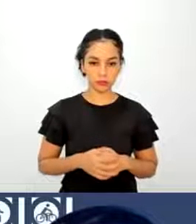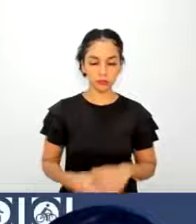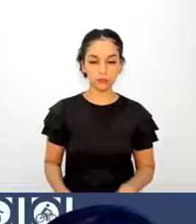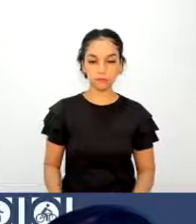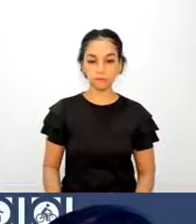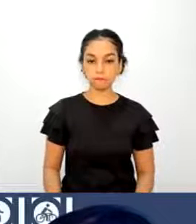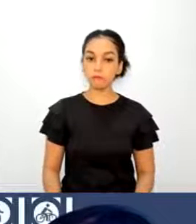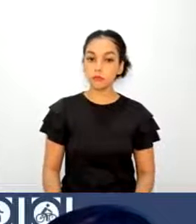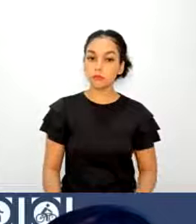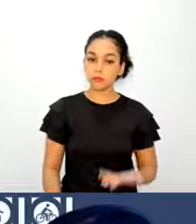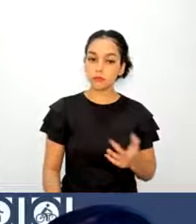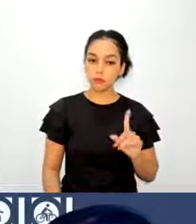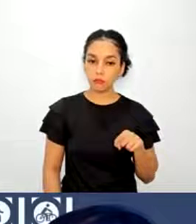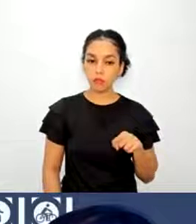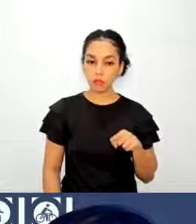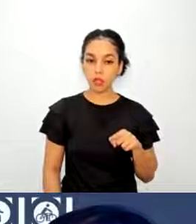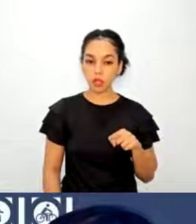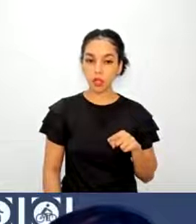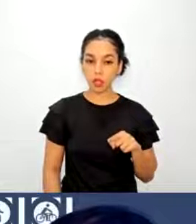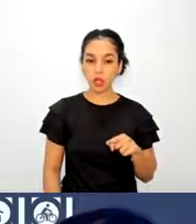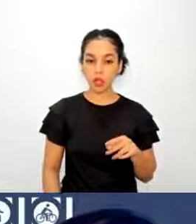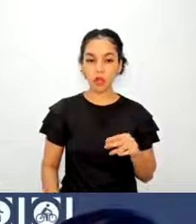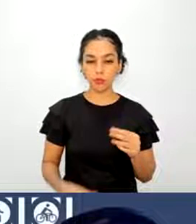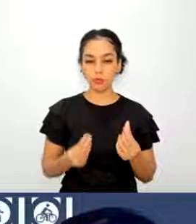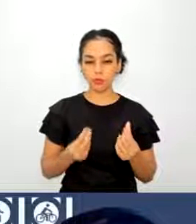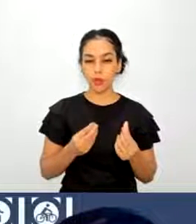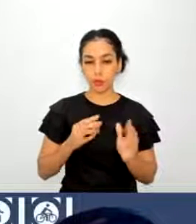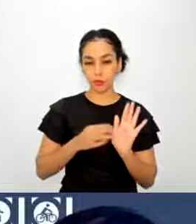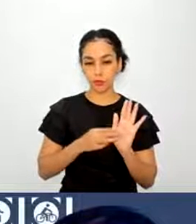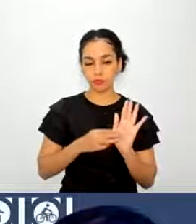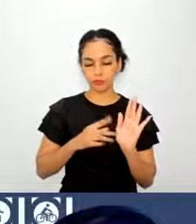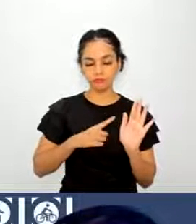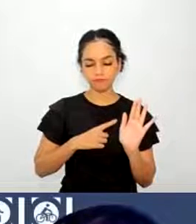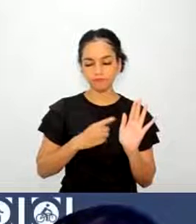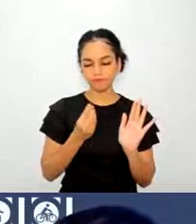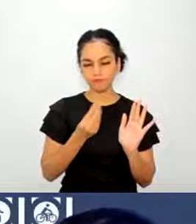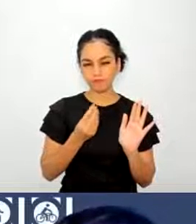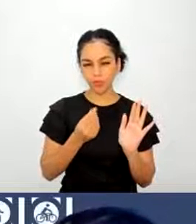Essa na verdade, é uma das fragilidades que essa metodologia tem, porque quando você não